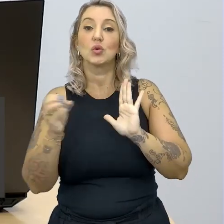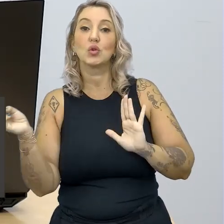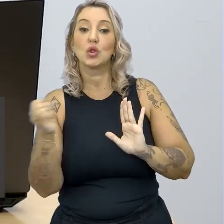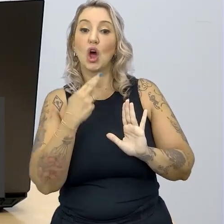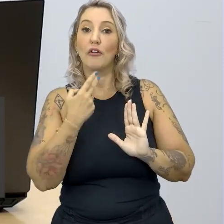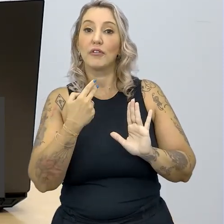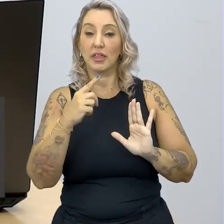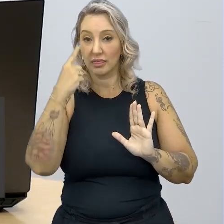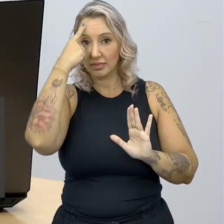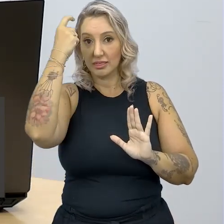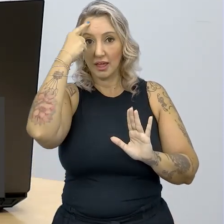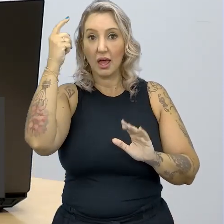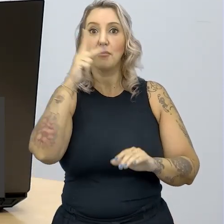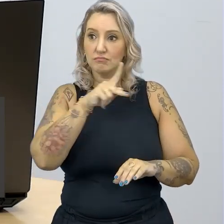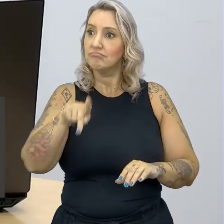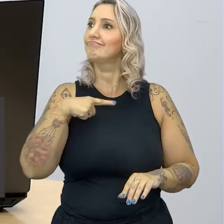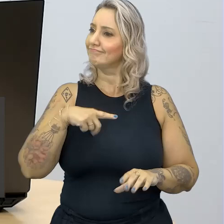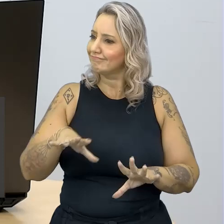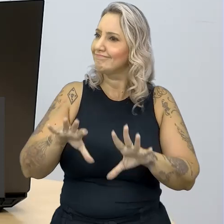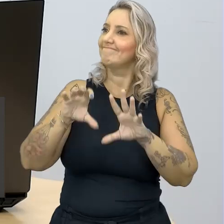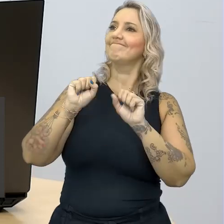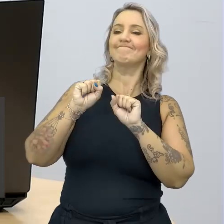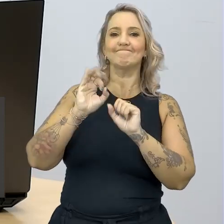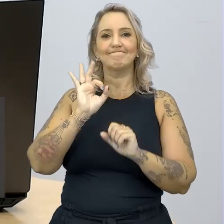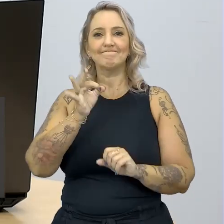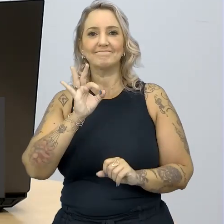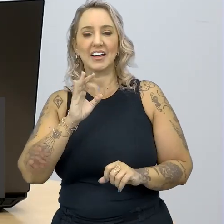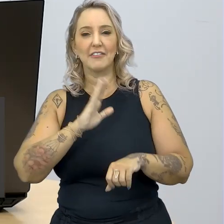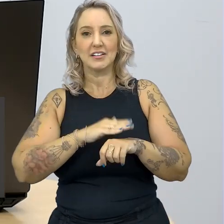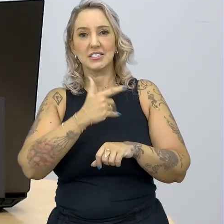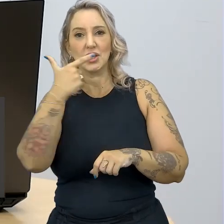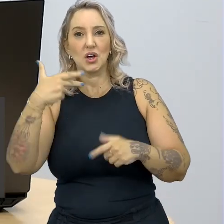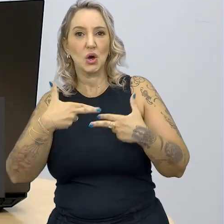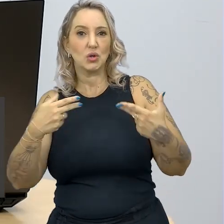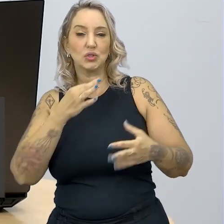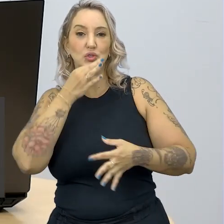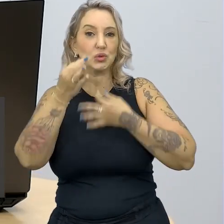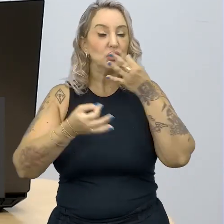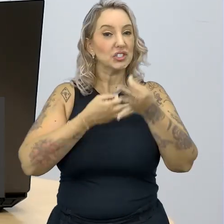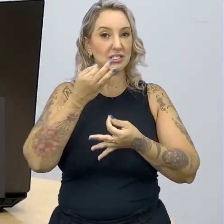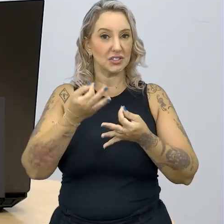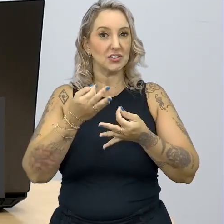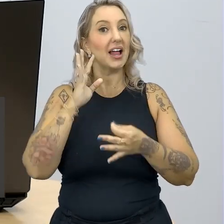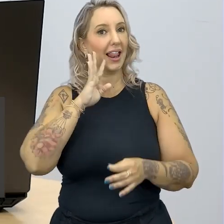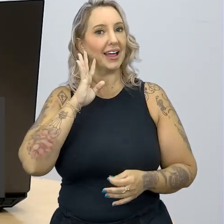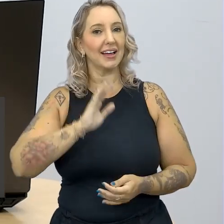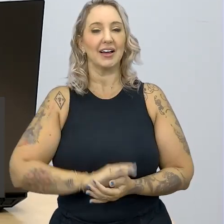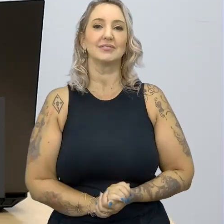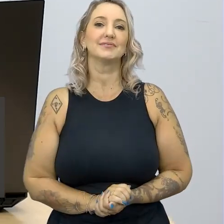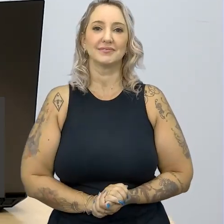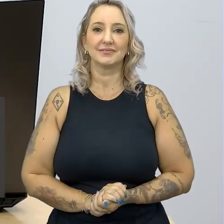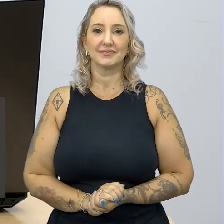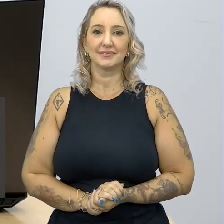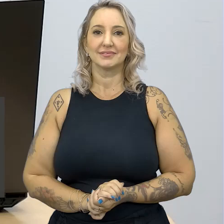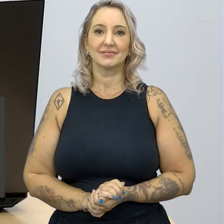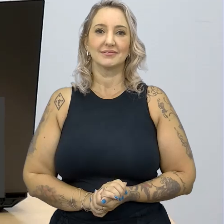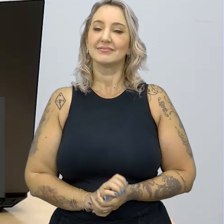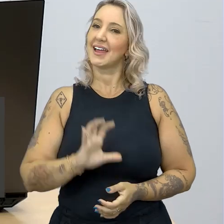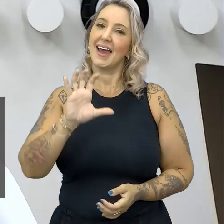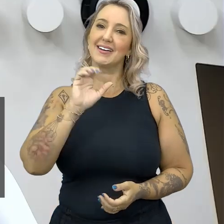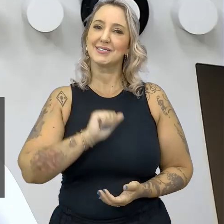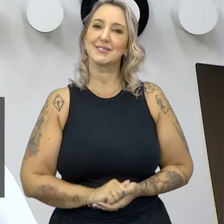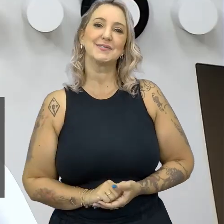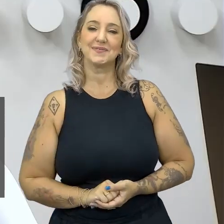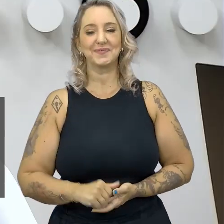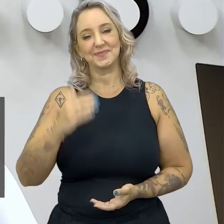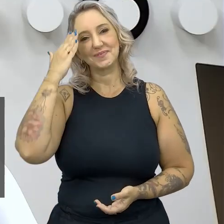dar uma ideia para o professor também, para fazer outras coisas, outras sugestões. Isso tá bem bacana, tá, pessoal? É isso então,